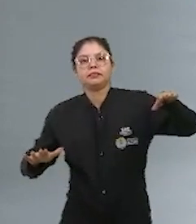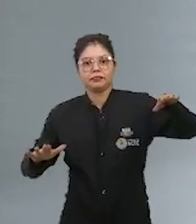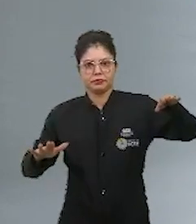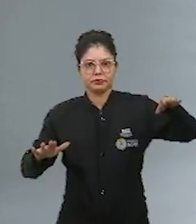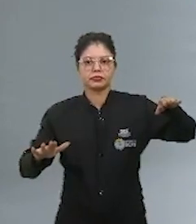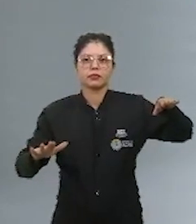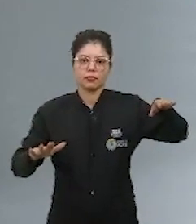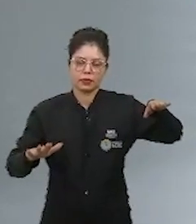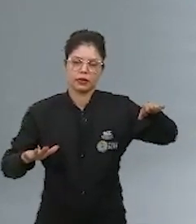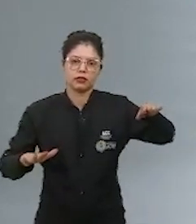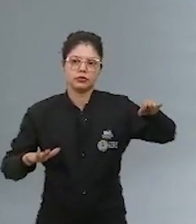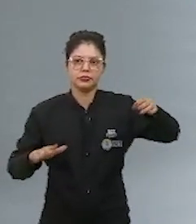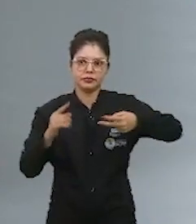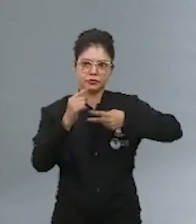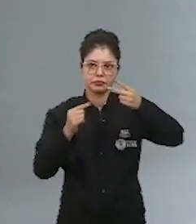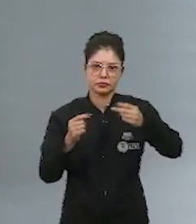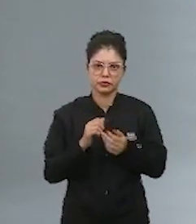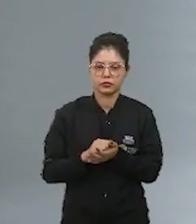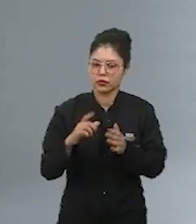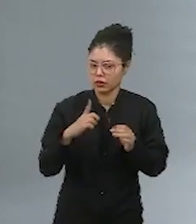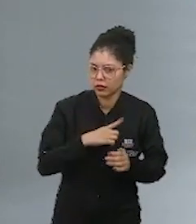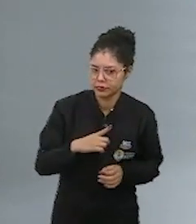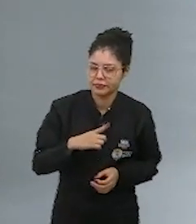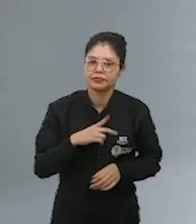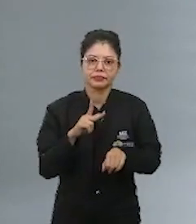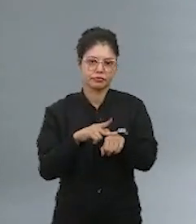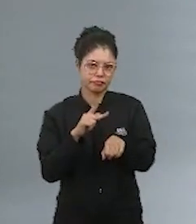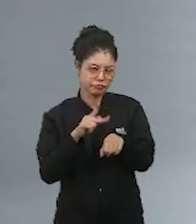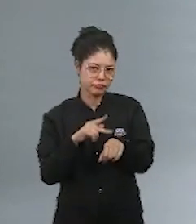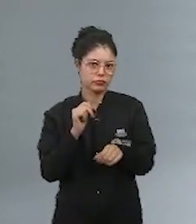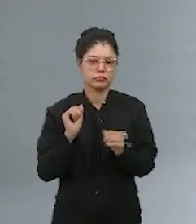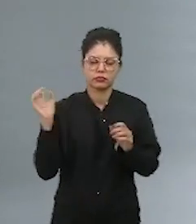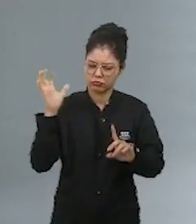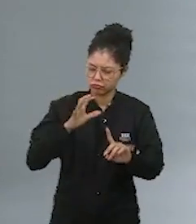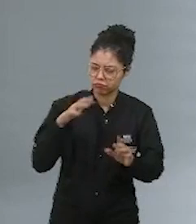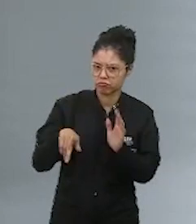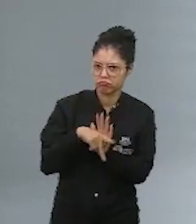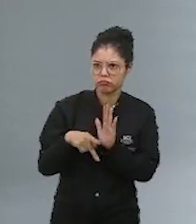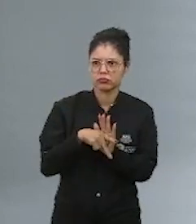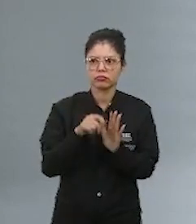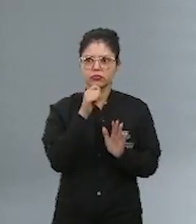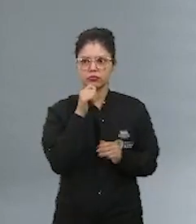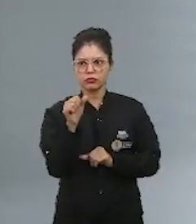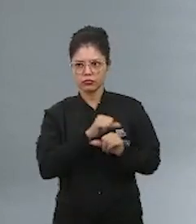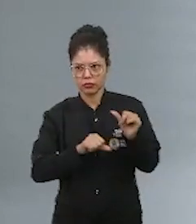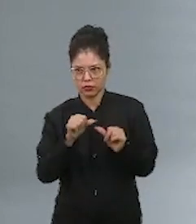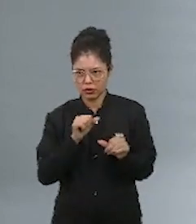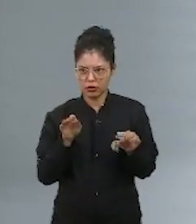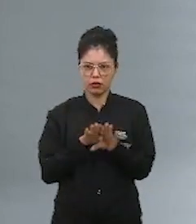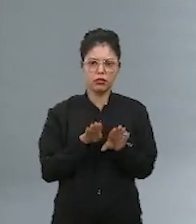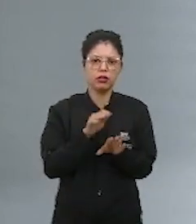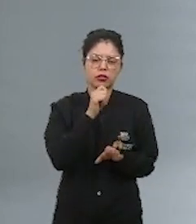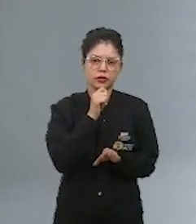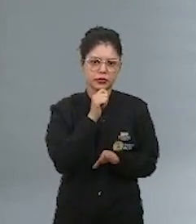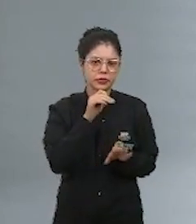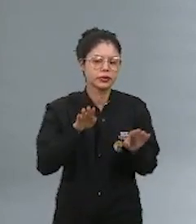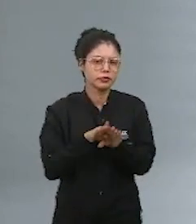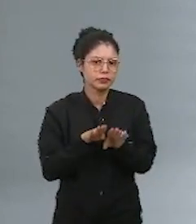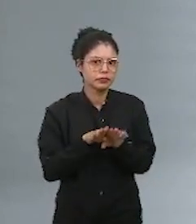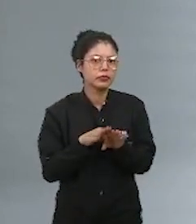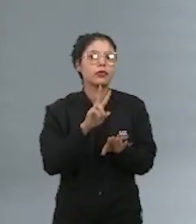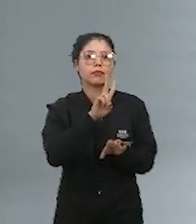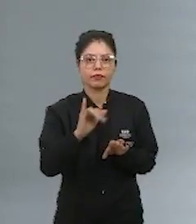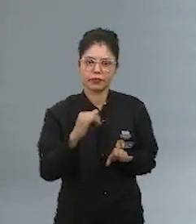desgastado. Então, essa rocha que sofre aí toda essa influência, essa transformação, esse intemperismo,